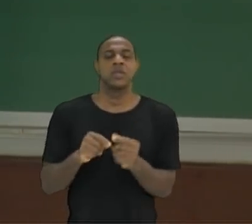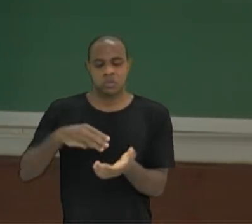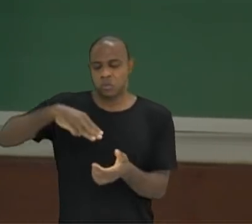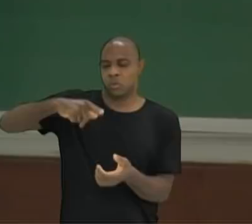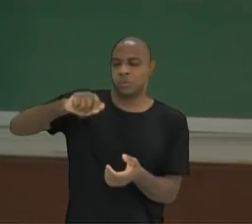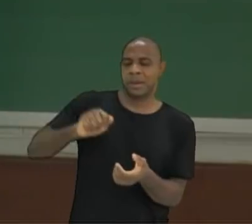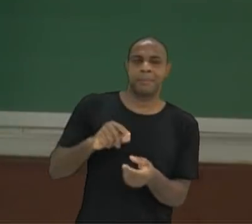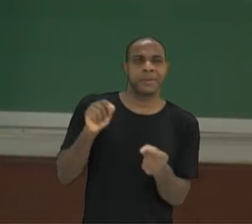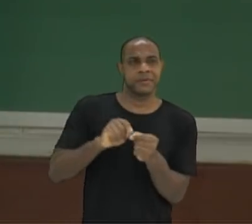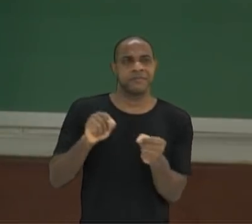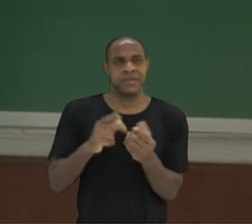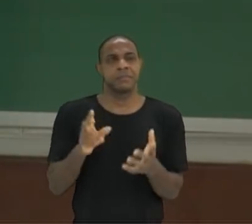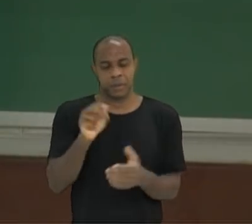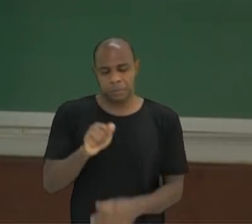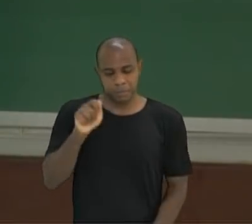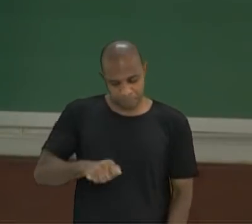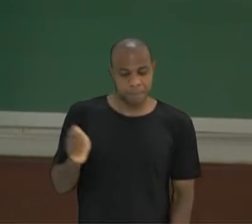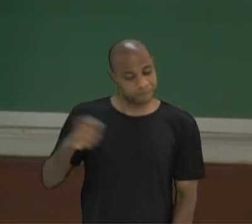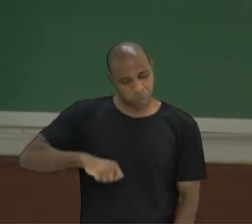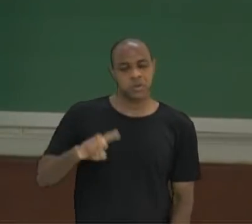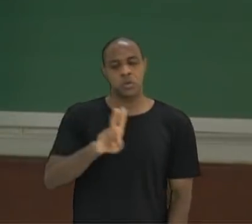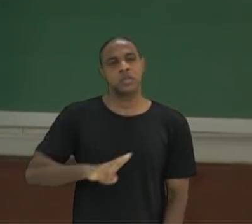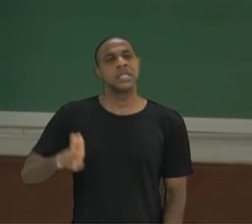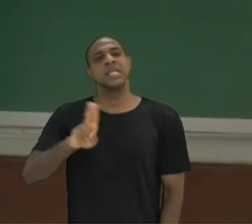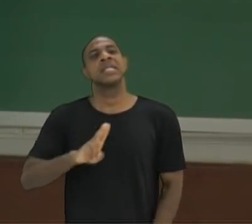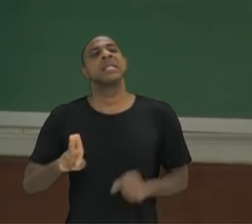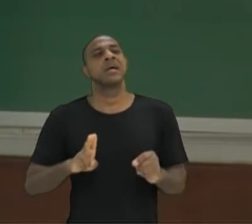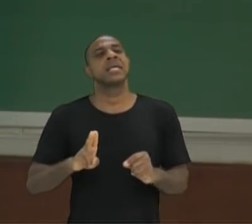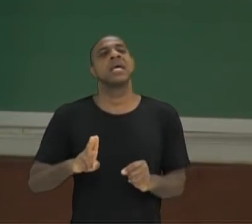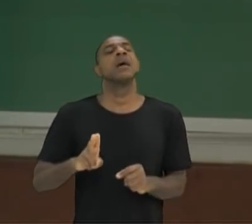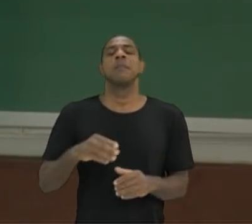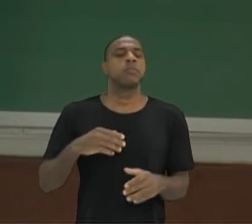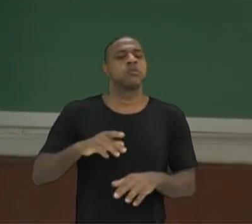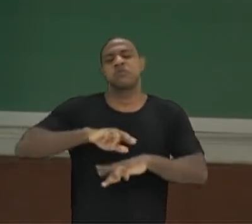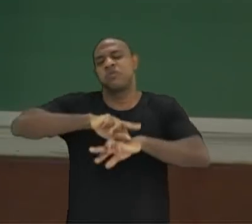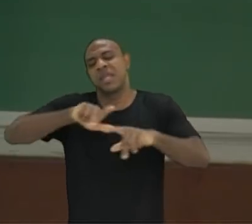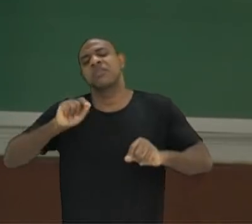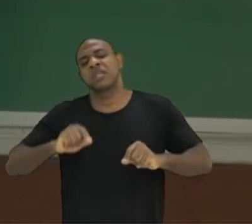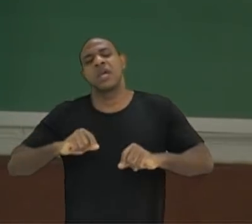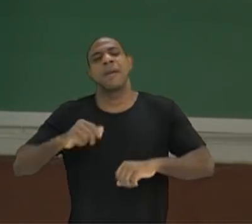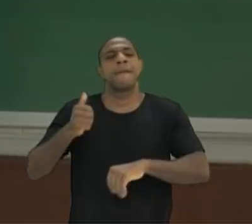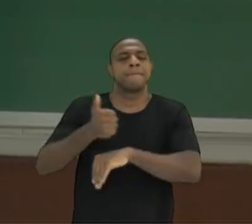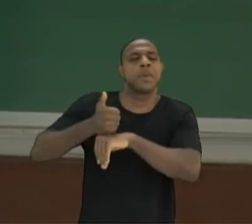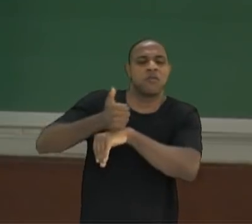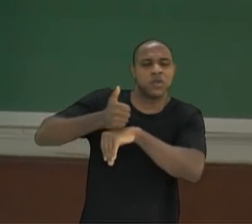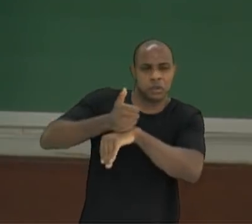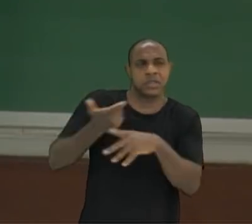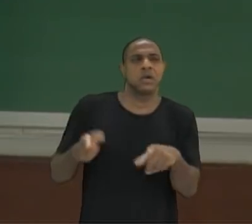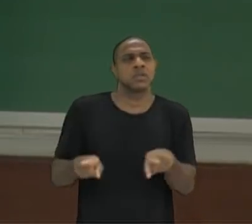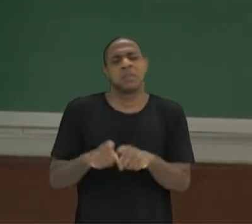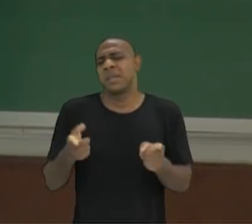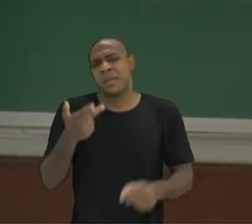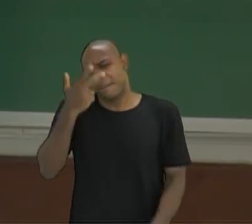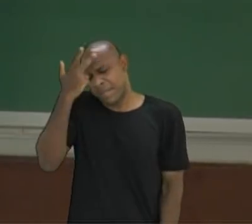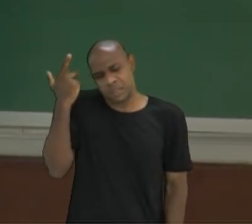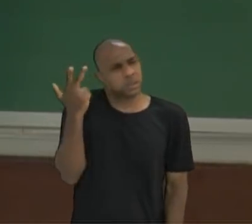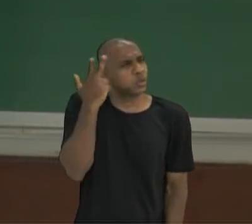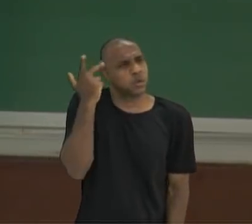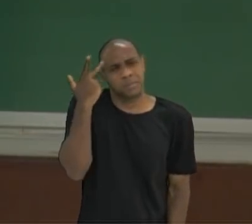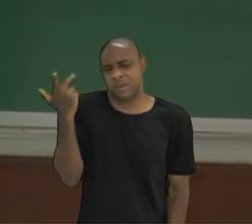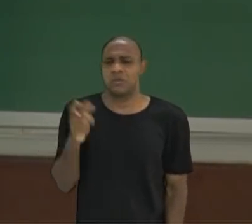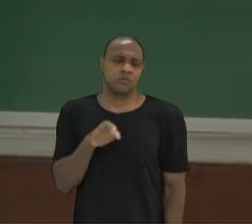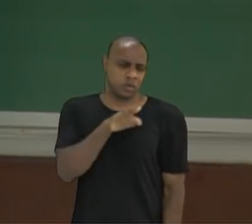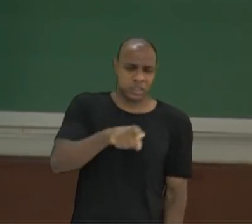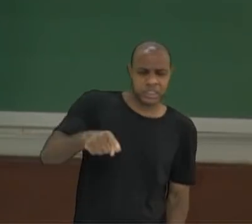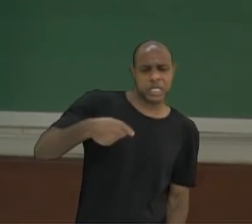digitais, que podem ser utilizados por diferentes profissionais ou por pessoas comuns aqui como eu e cada um de